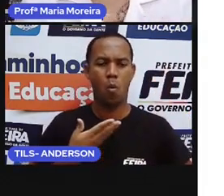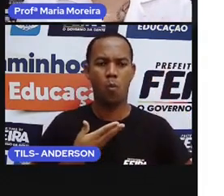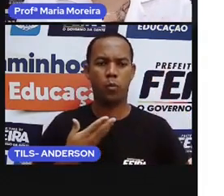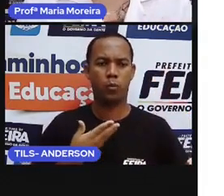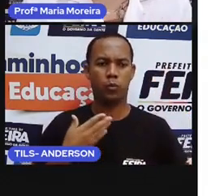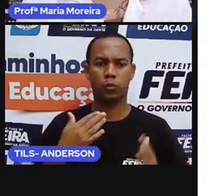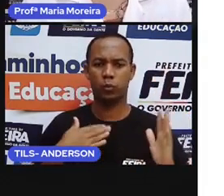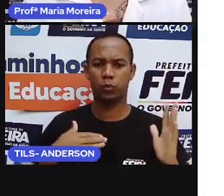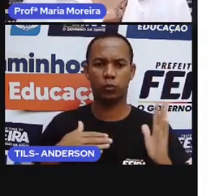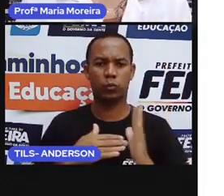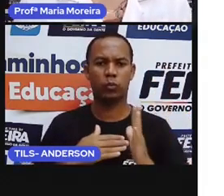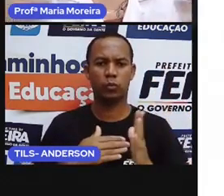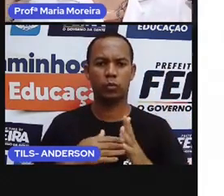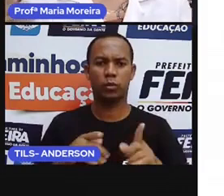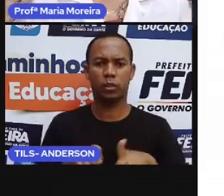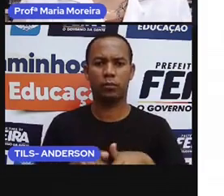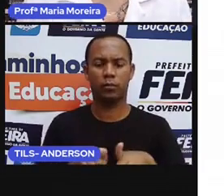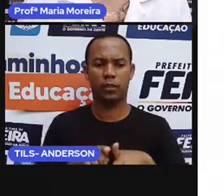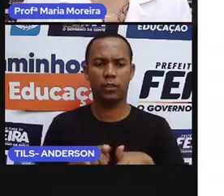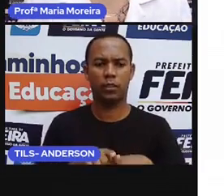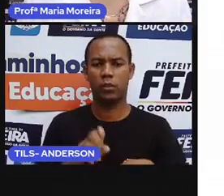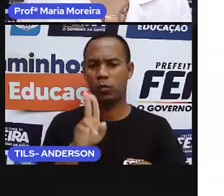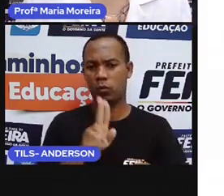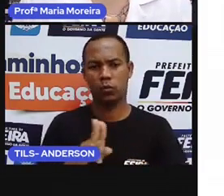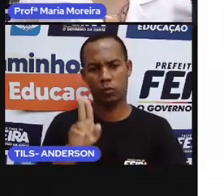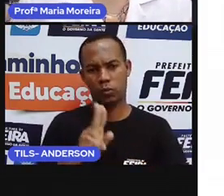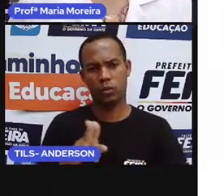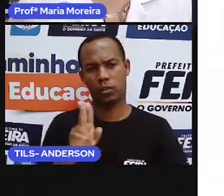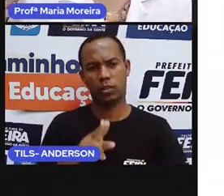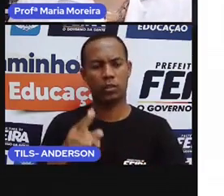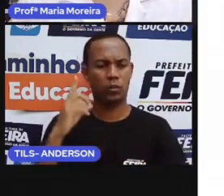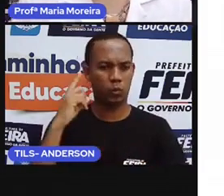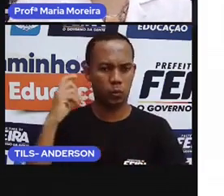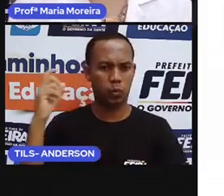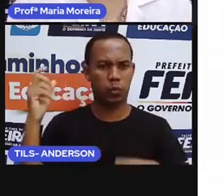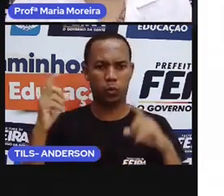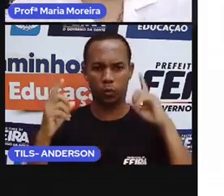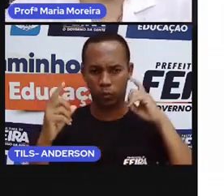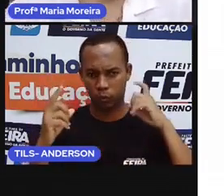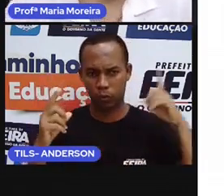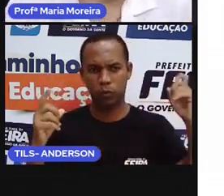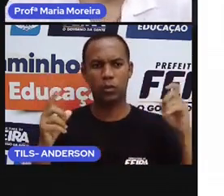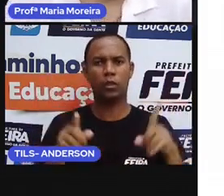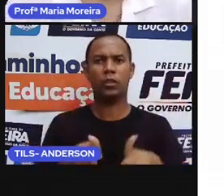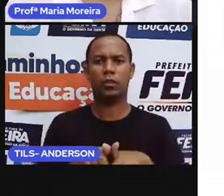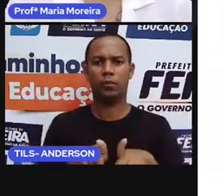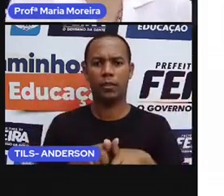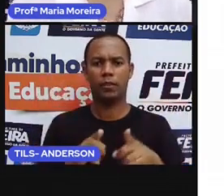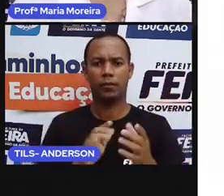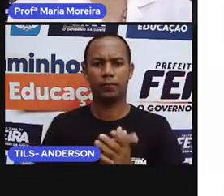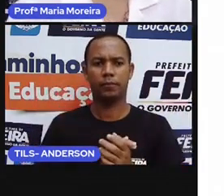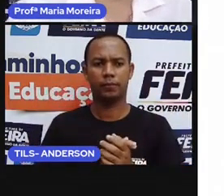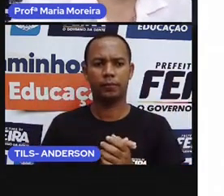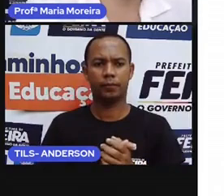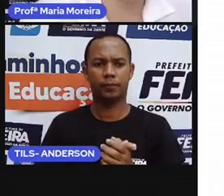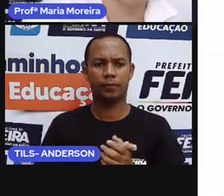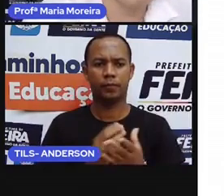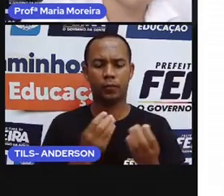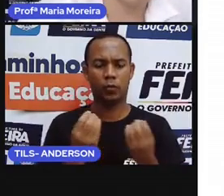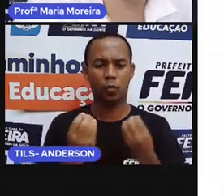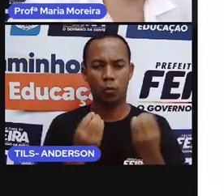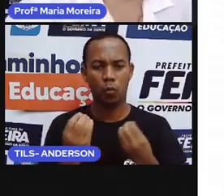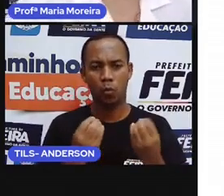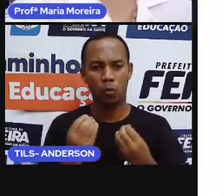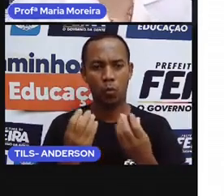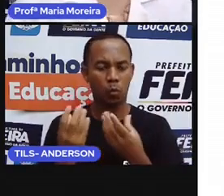o corpo, né? Ele é utilizado para o quê? Emitir sons, né? E aí o barulho vai depender